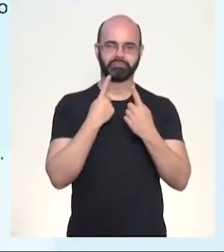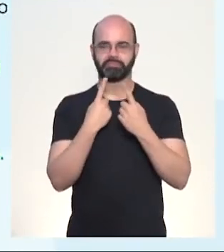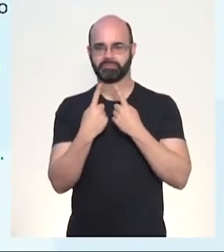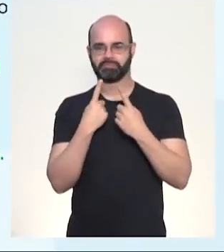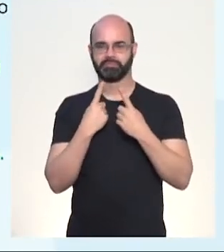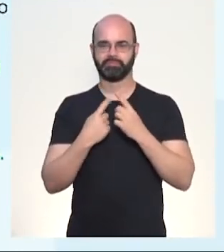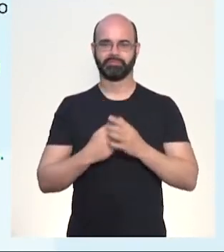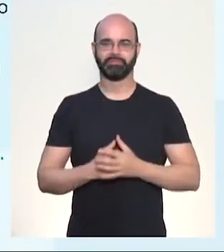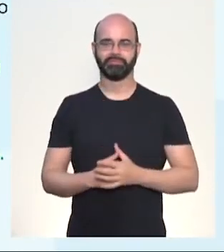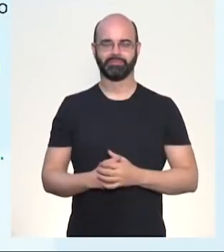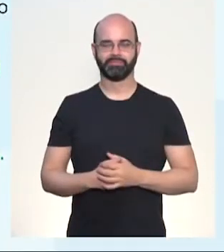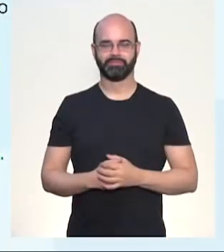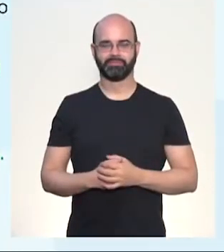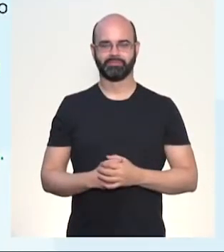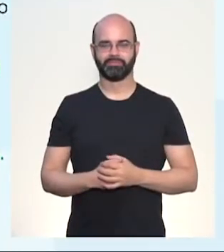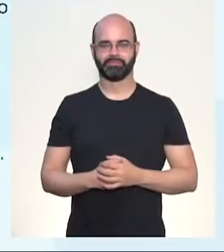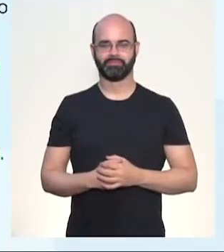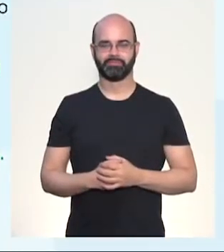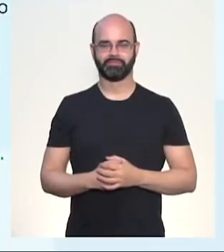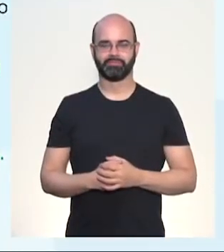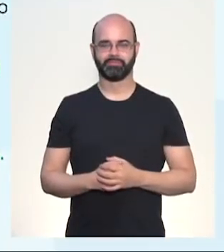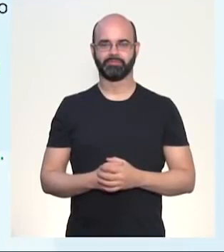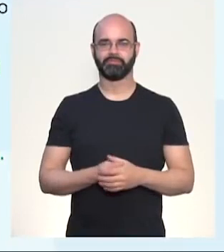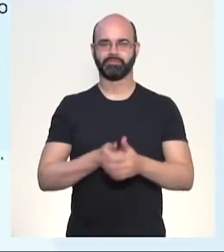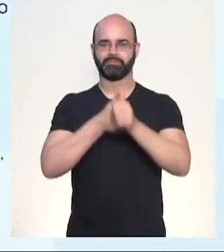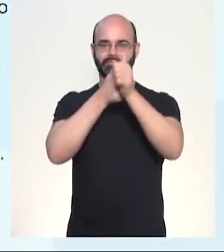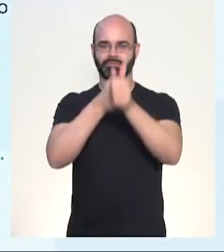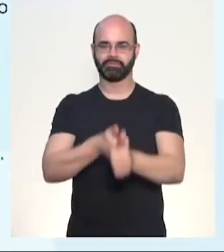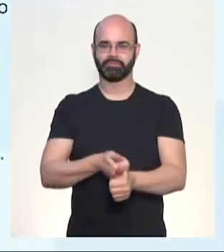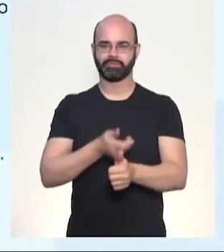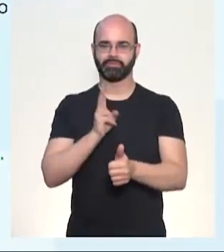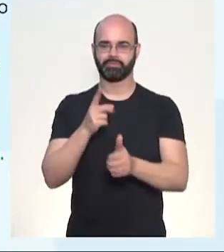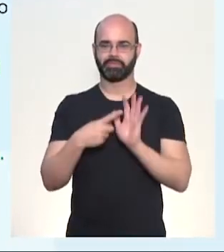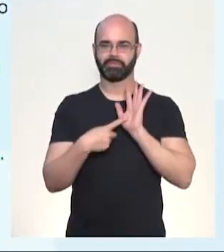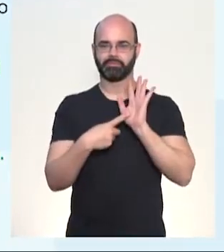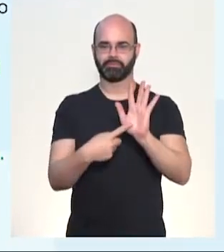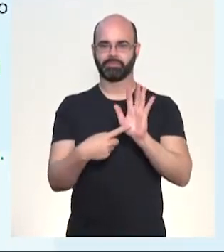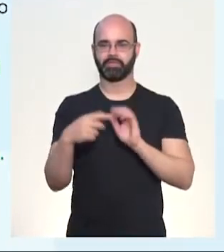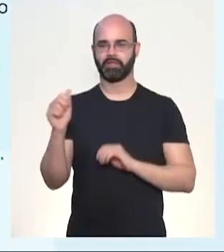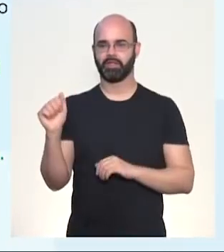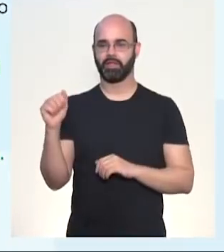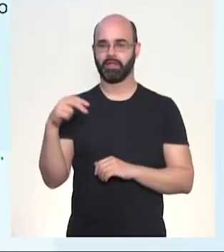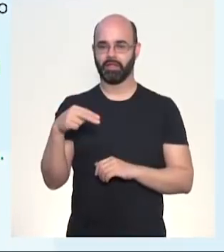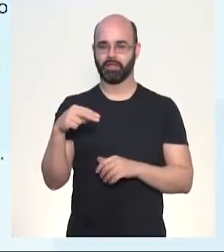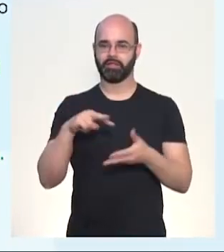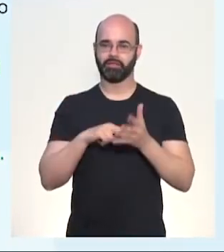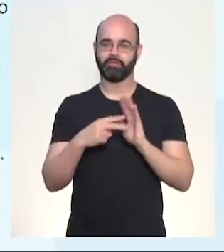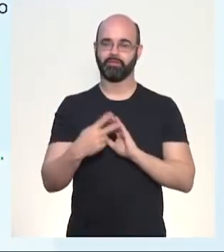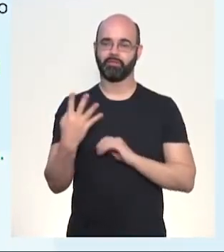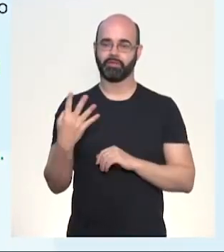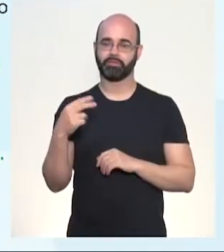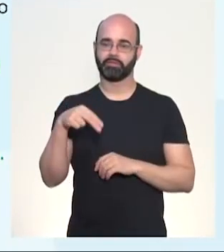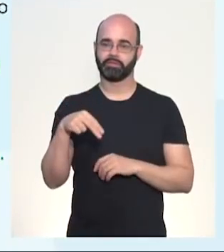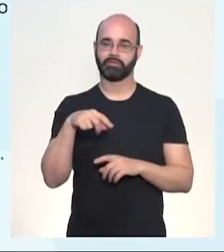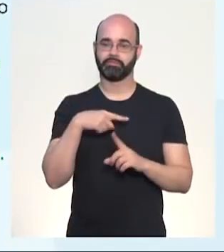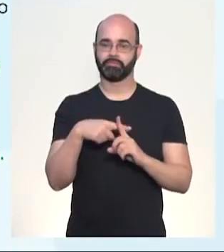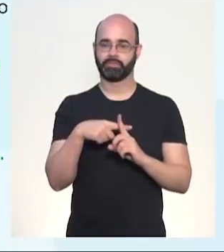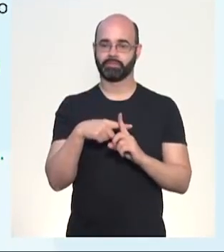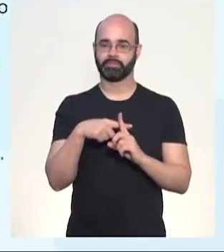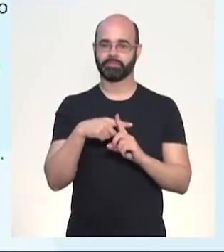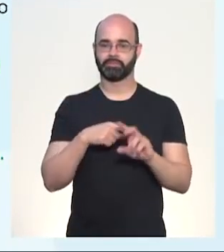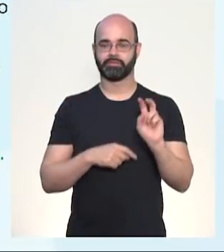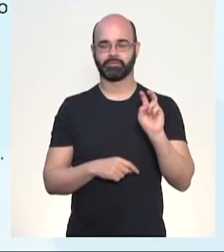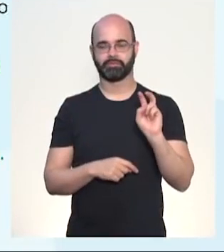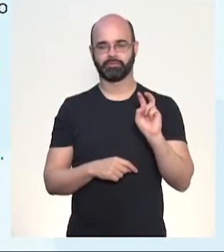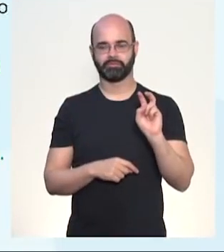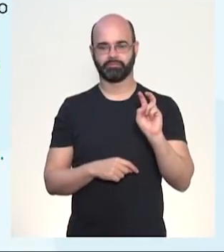tem novamente a sequência mostrando para vocês, ou seja, o AN é o 4N mais 5. Perceba